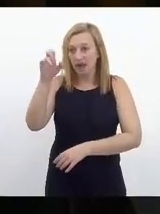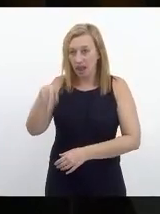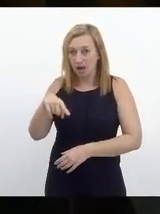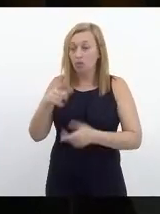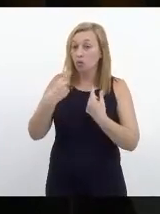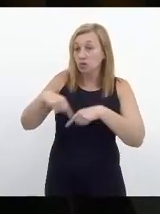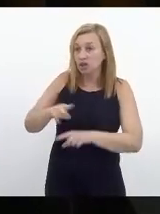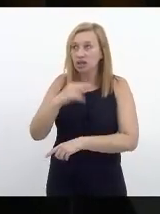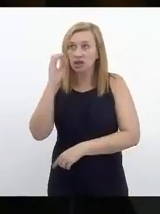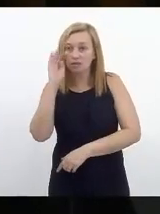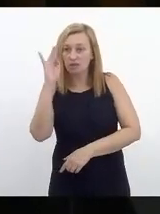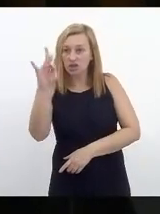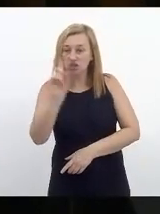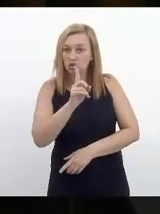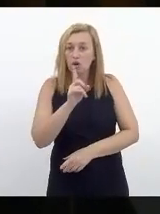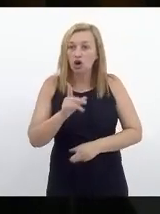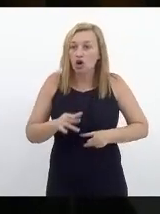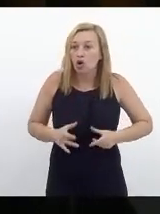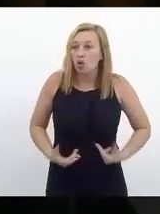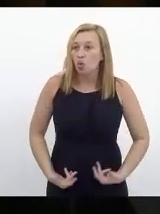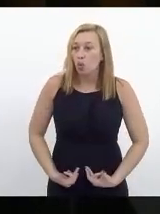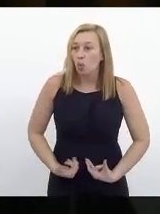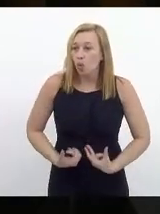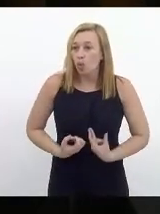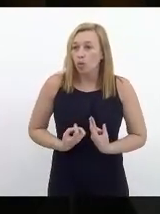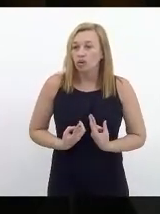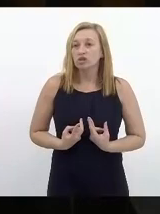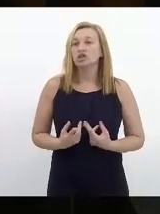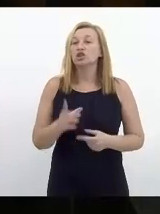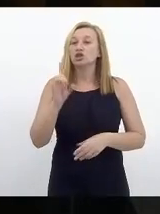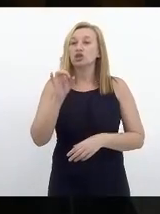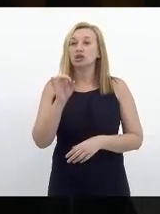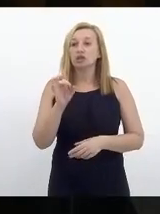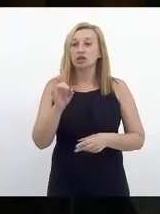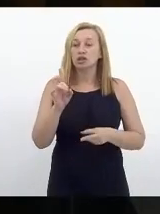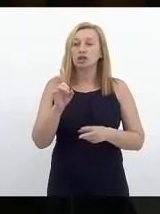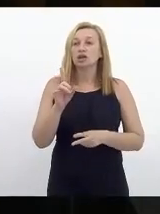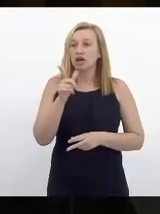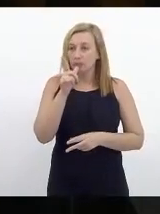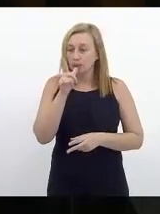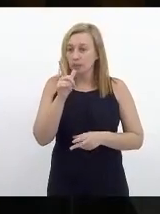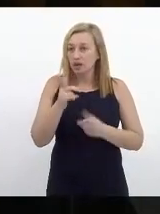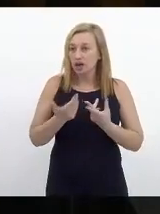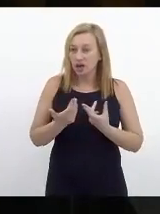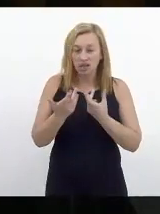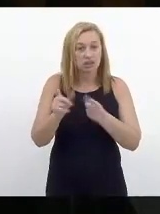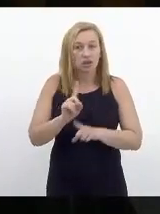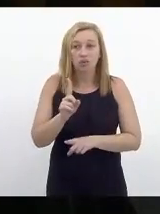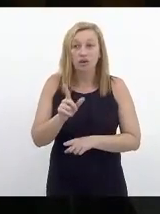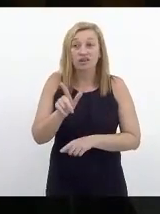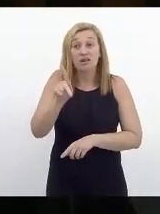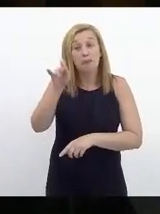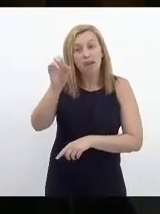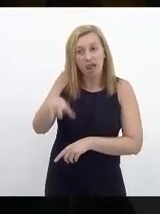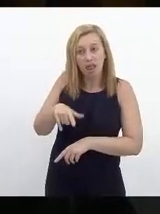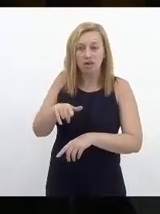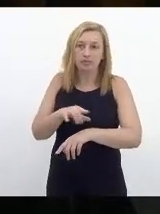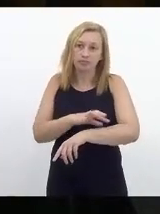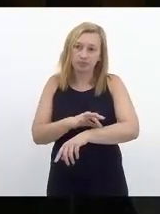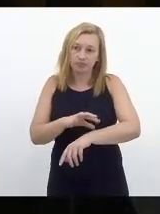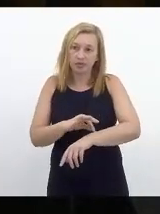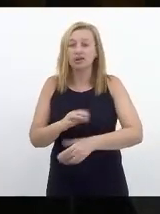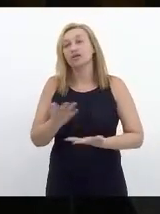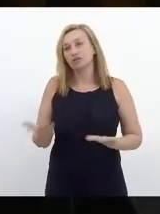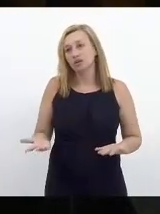imagina. Não é de útero, não é de mama e não é de próstata. É de pele. Só os melanomas